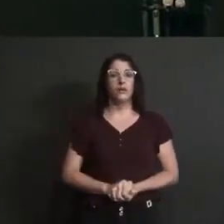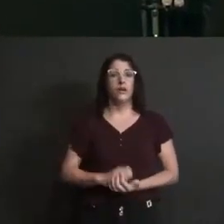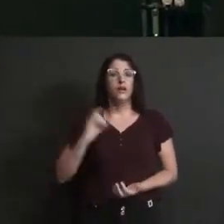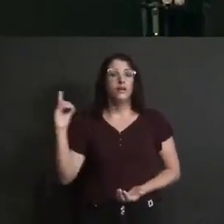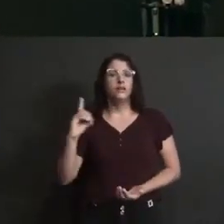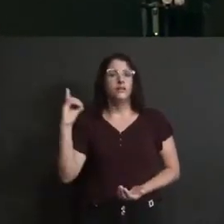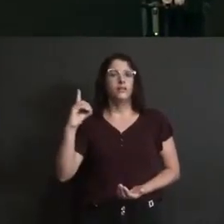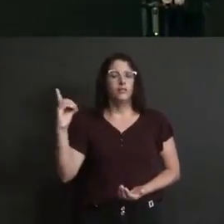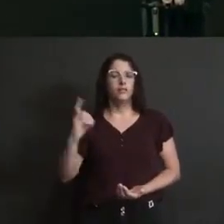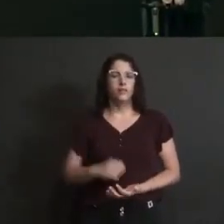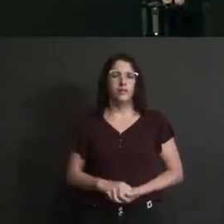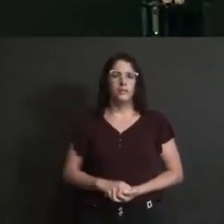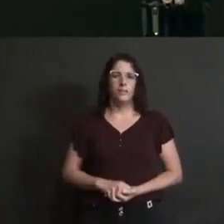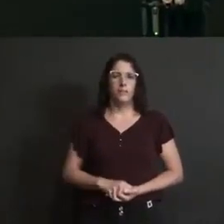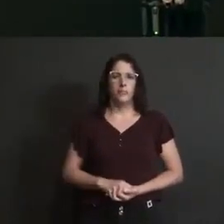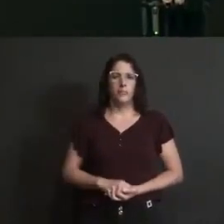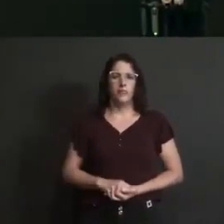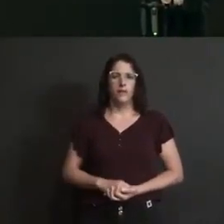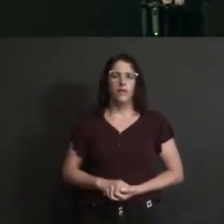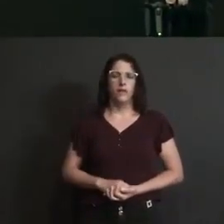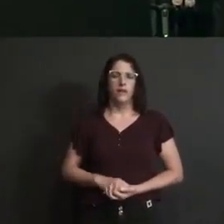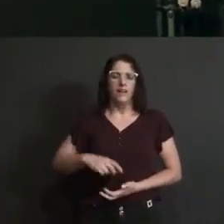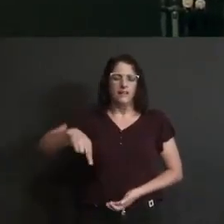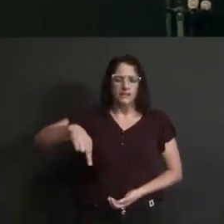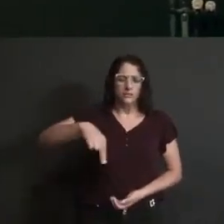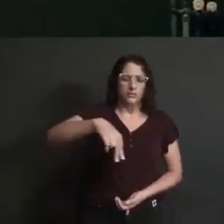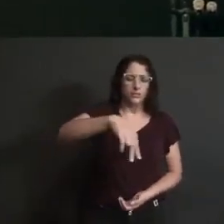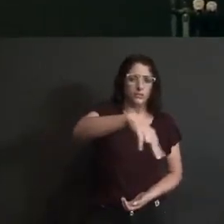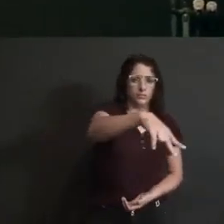em torno de 120 quilômetros a pé,